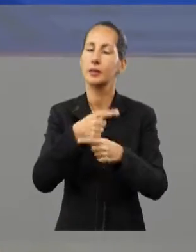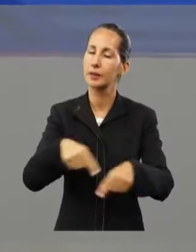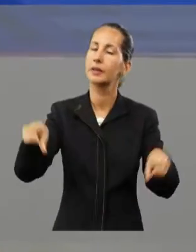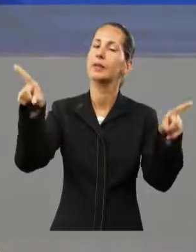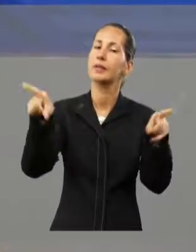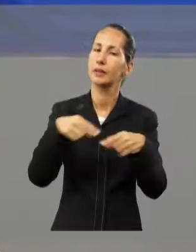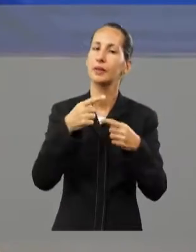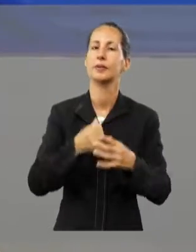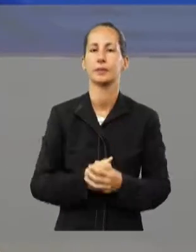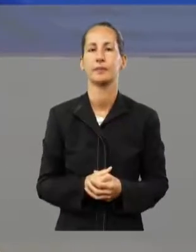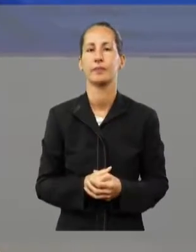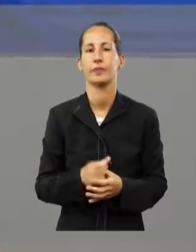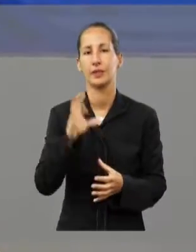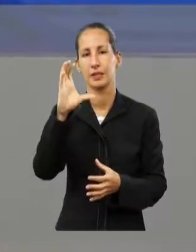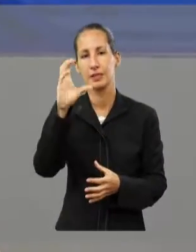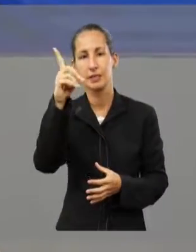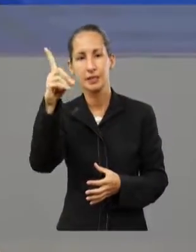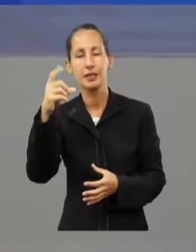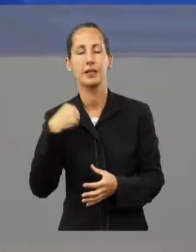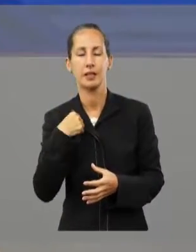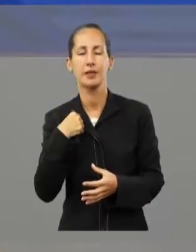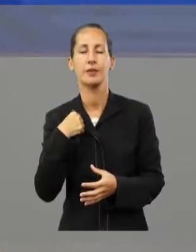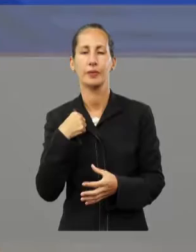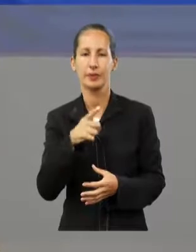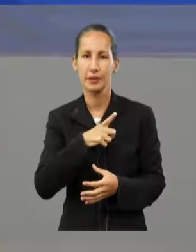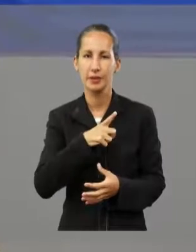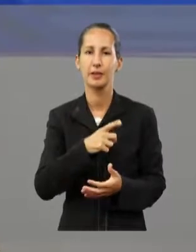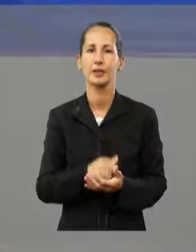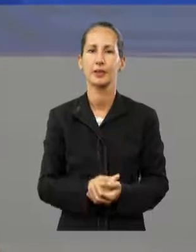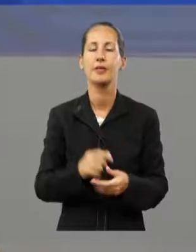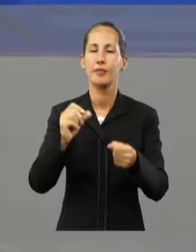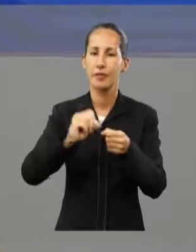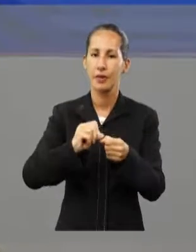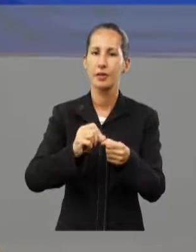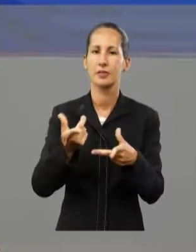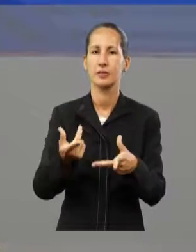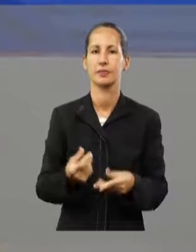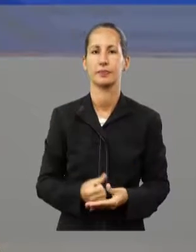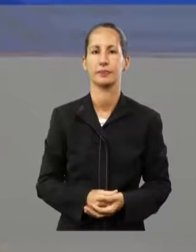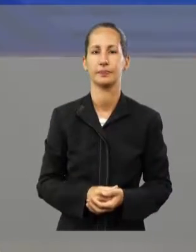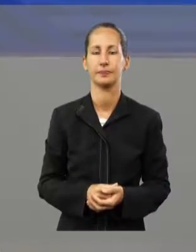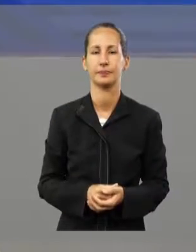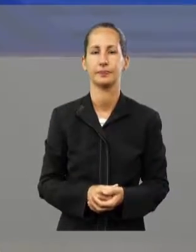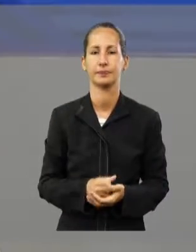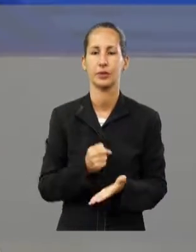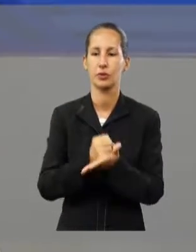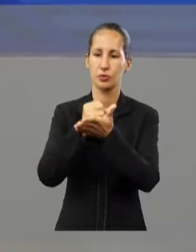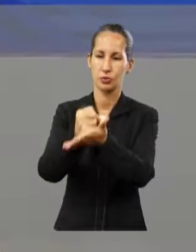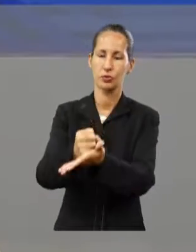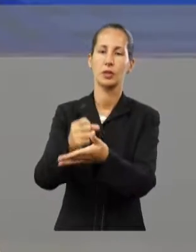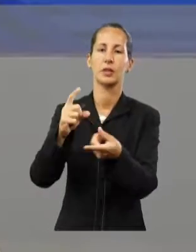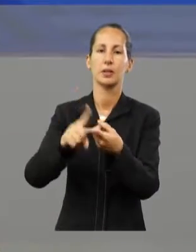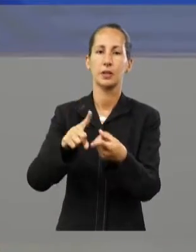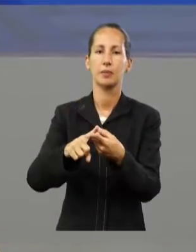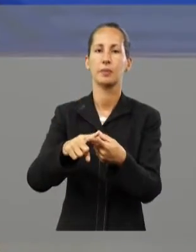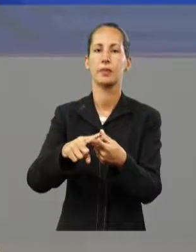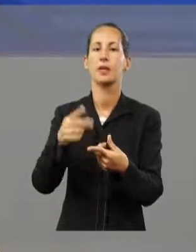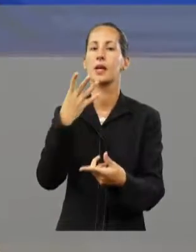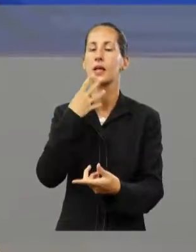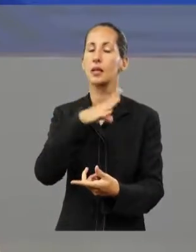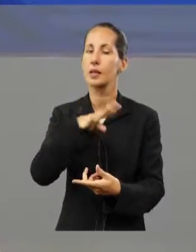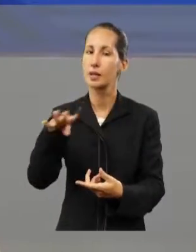tenho CD gravado. Então, o que eu faço é isso aí. É ajudar ao circo e também à